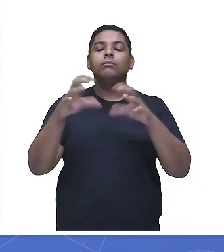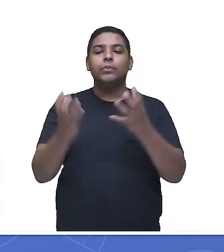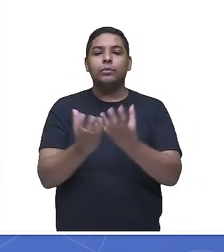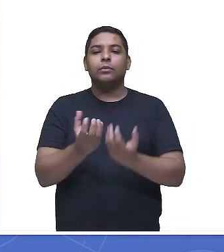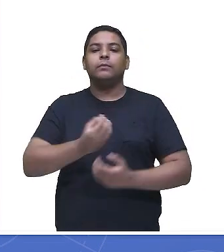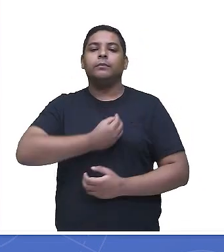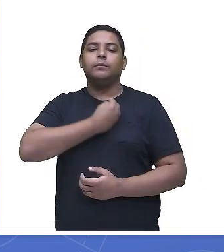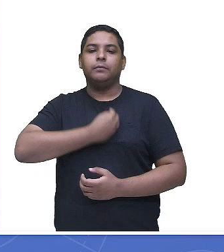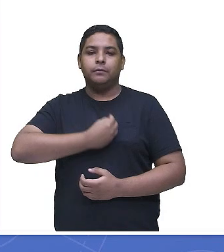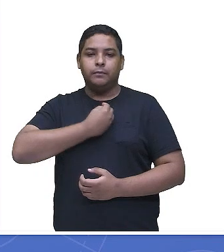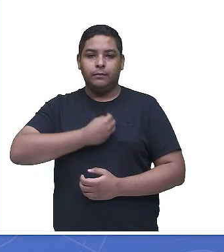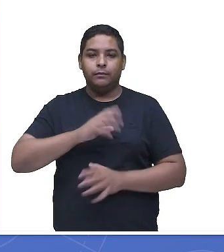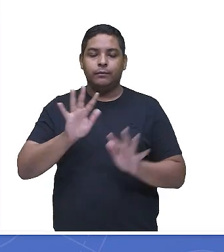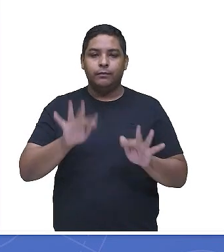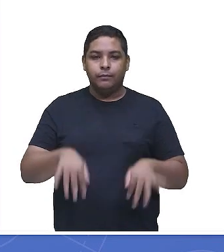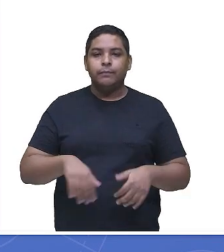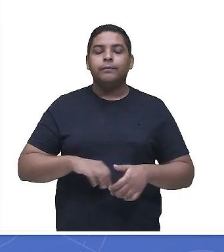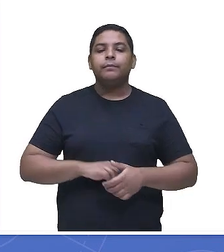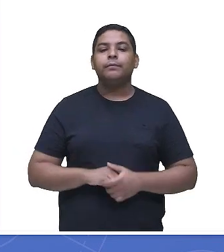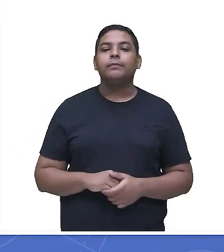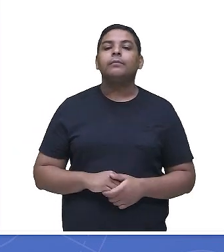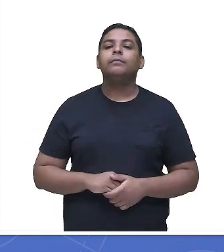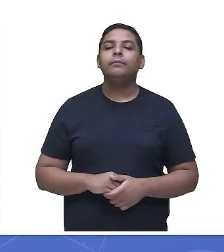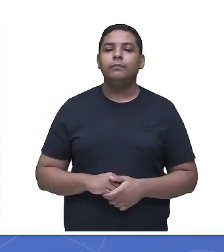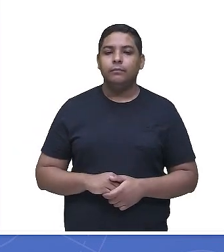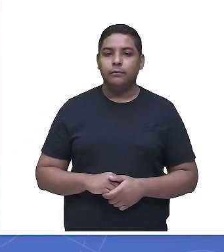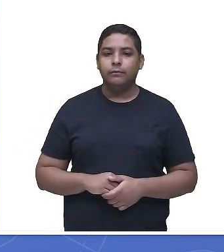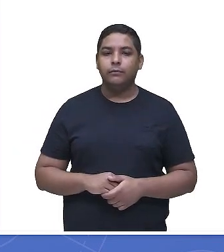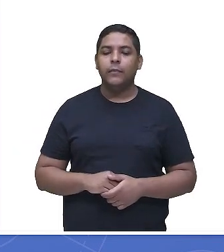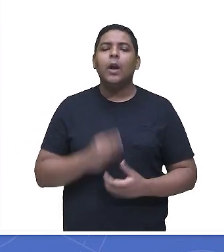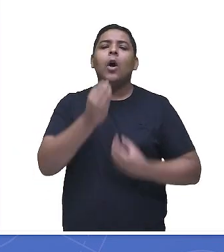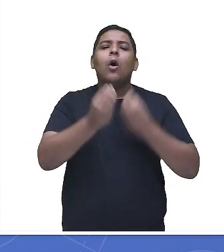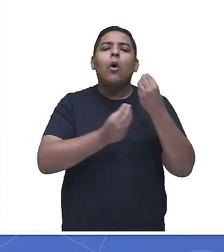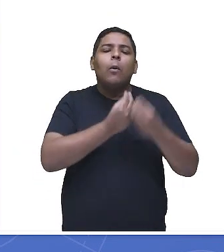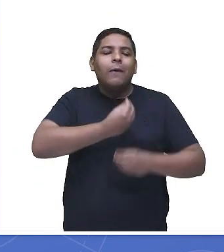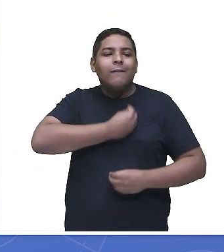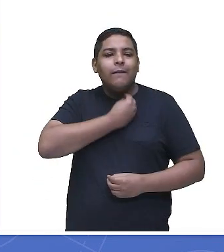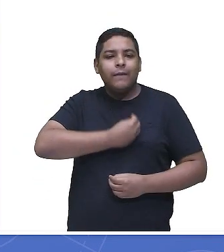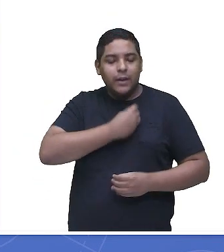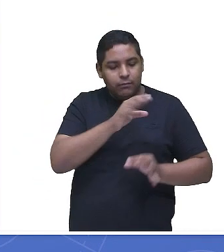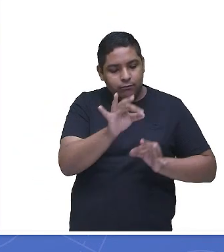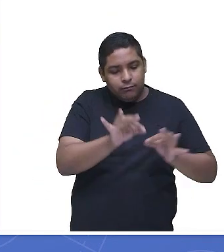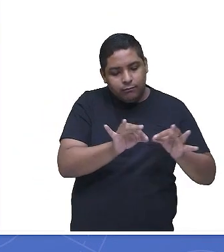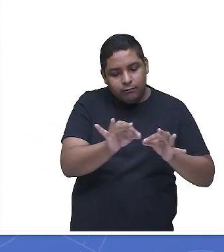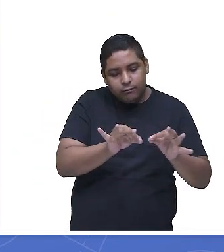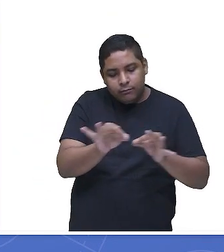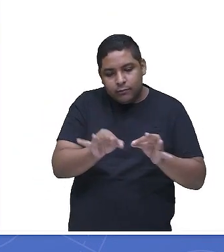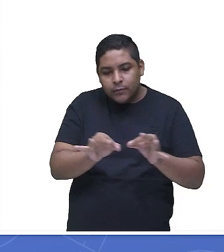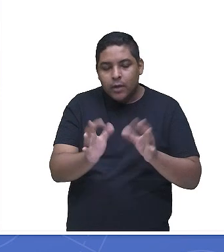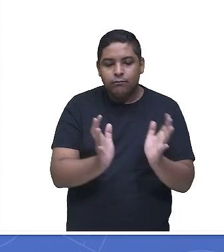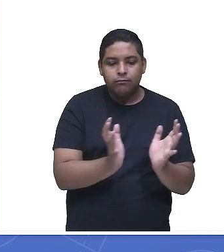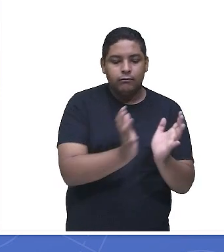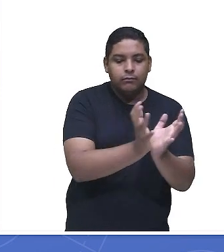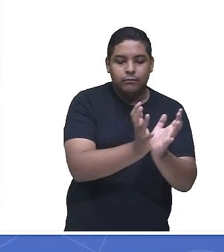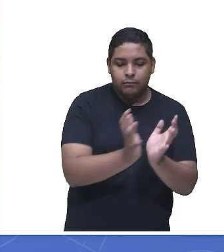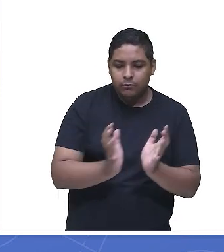o seguinte. Aqui é como a vida se organiza. É como a gente divide, de certa forma,